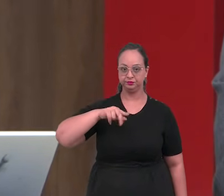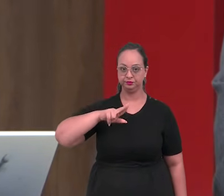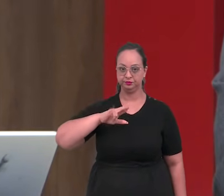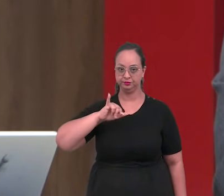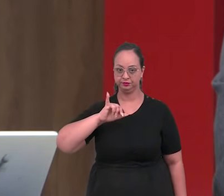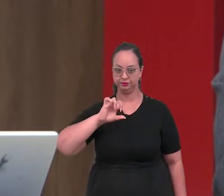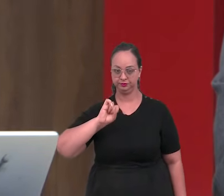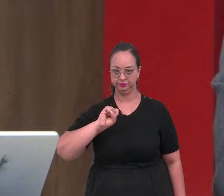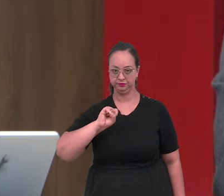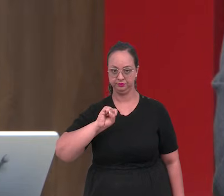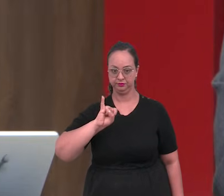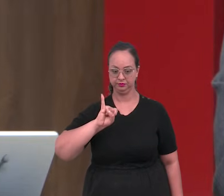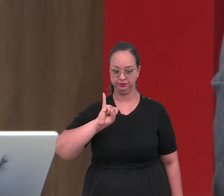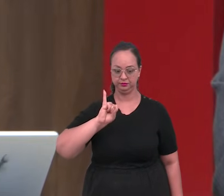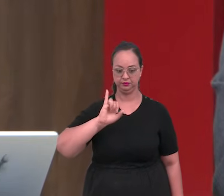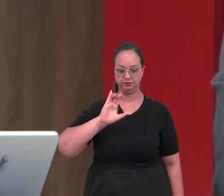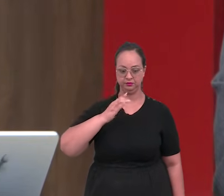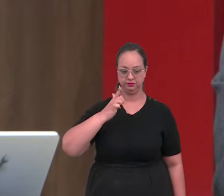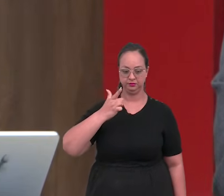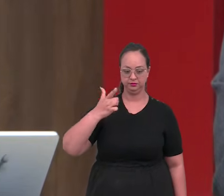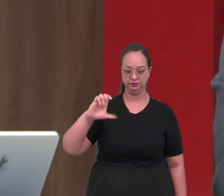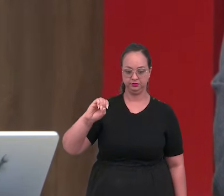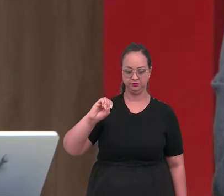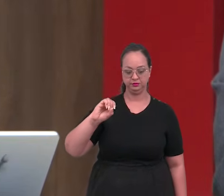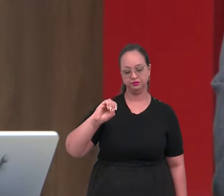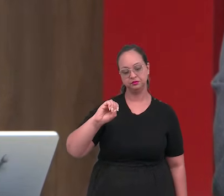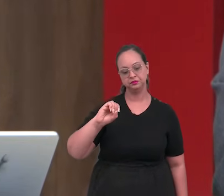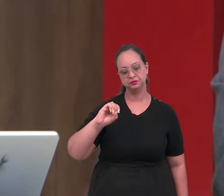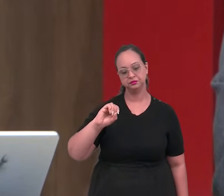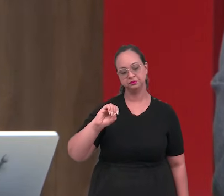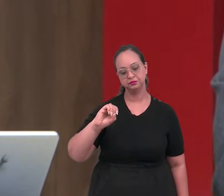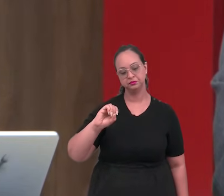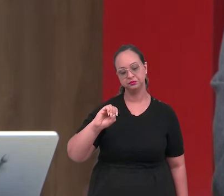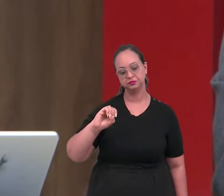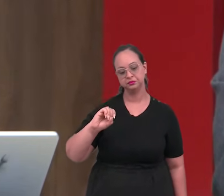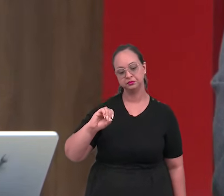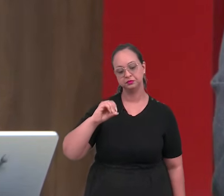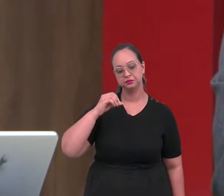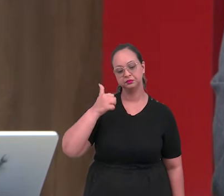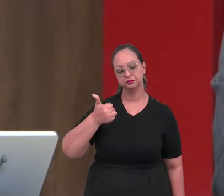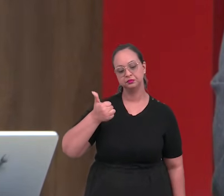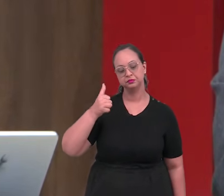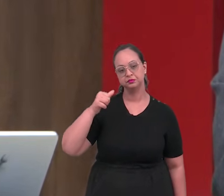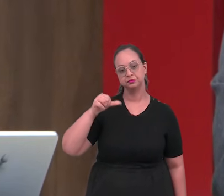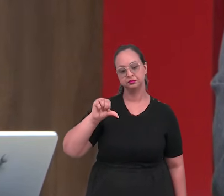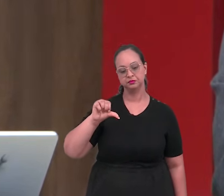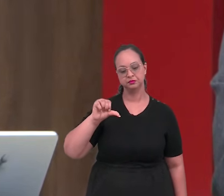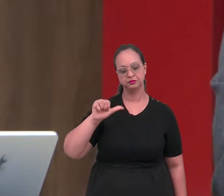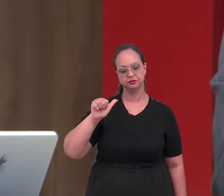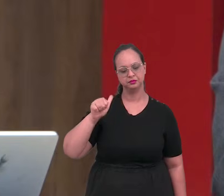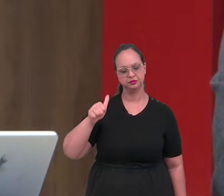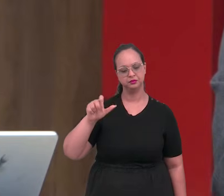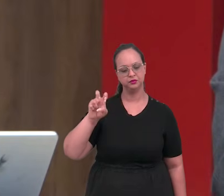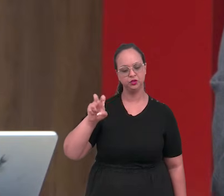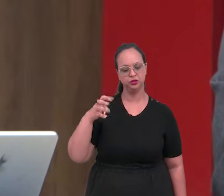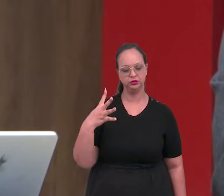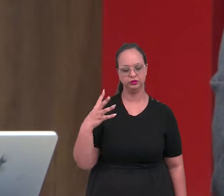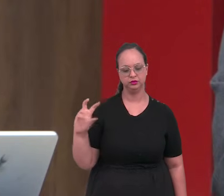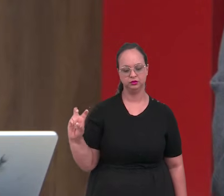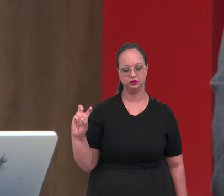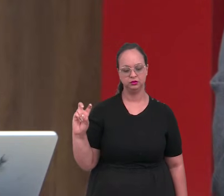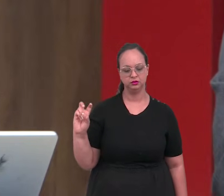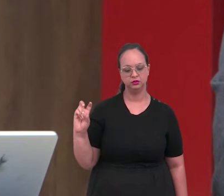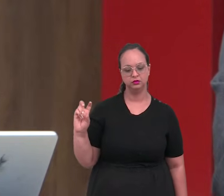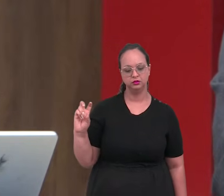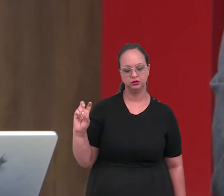Trento, né? O Concílio de Trento, né? Foi. O Concílio de Trento em 45. Aliás, o Concílio de Trento demorou muitos anos, né? Foi um concílio que demorou